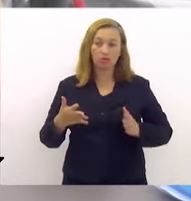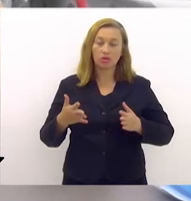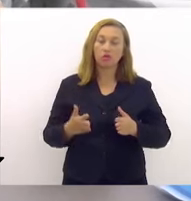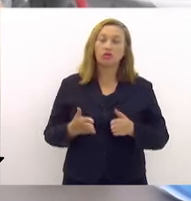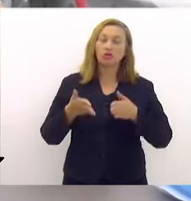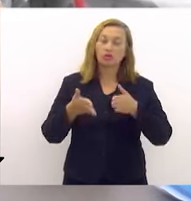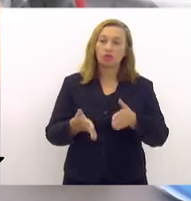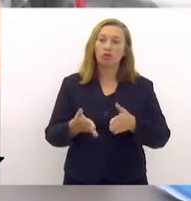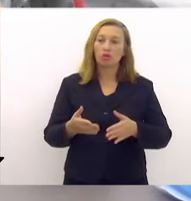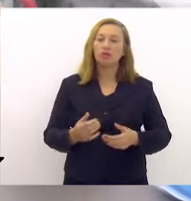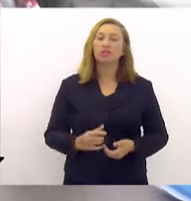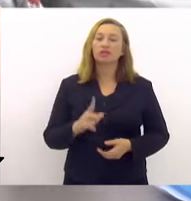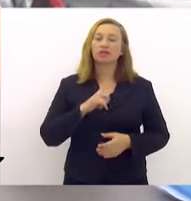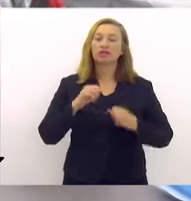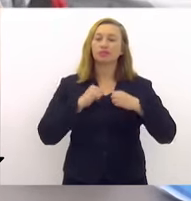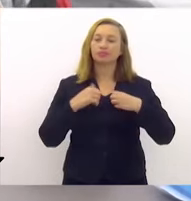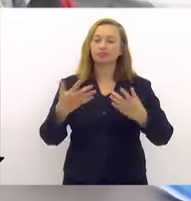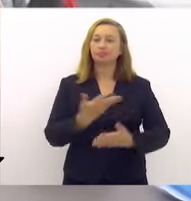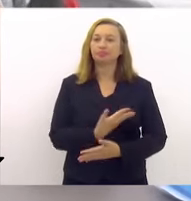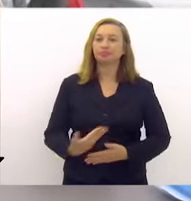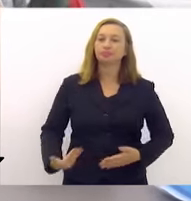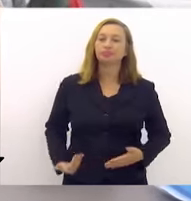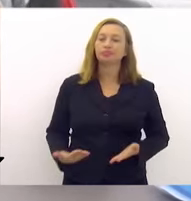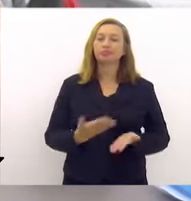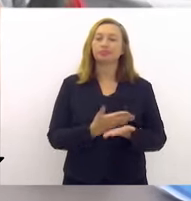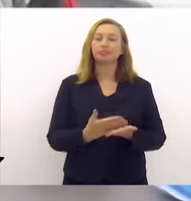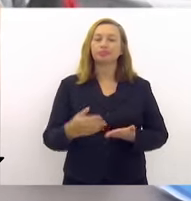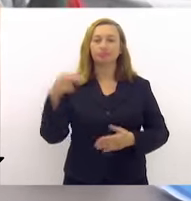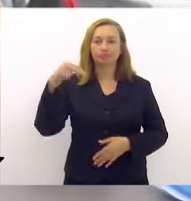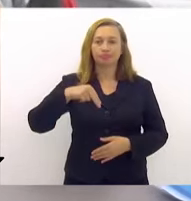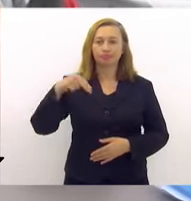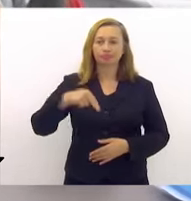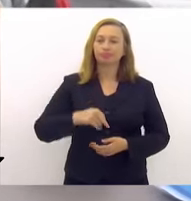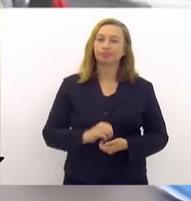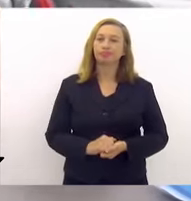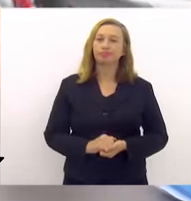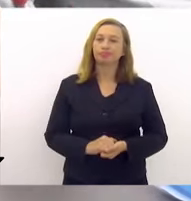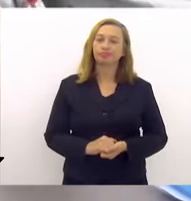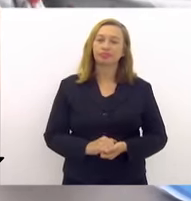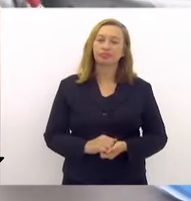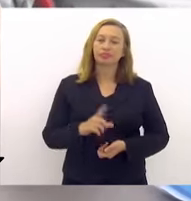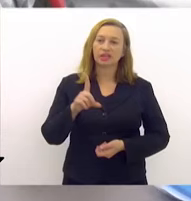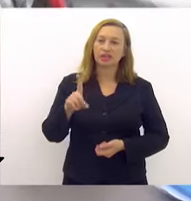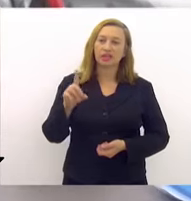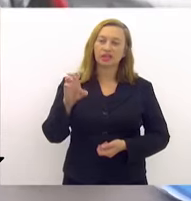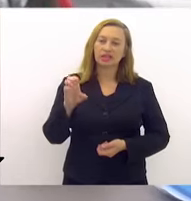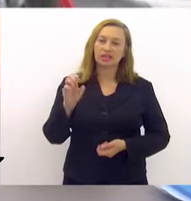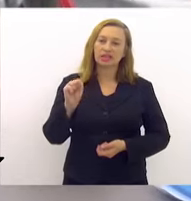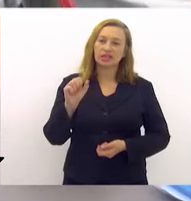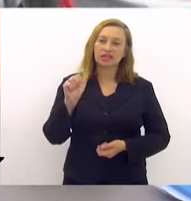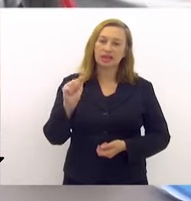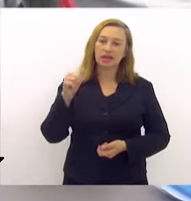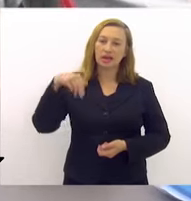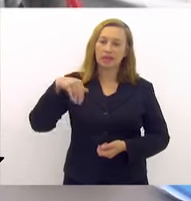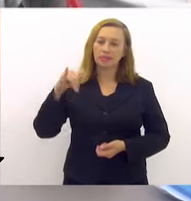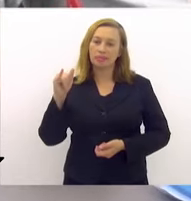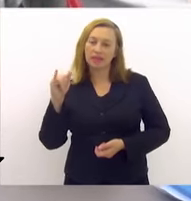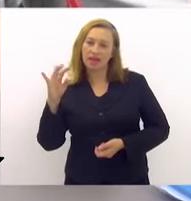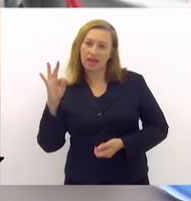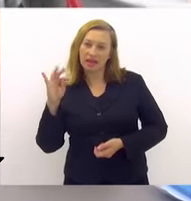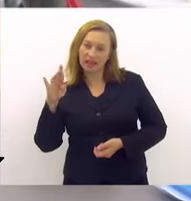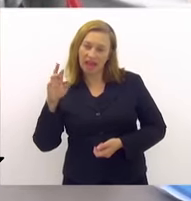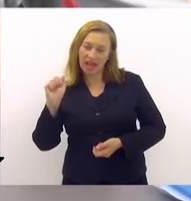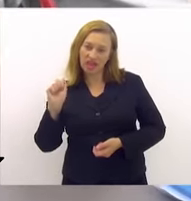audiência sobre isso agora, no início de novembro, é da desamiantagem, que é uma coisa muito complicada e